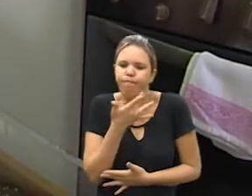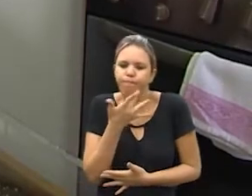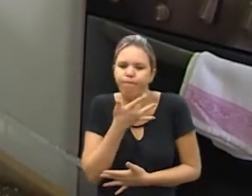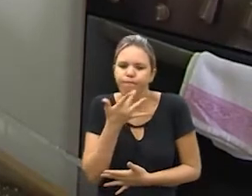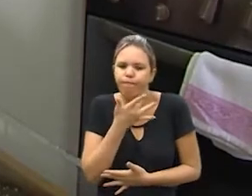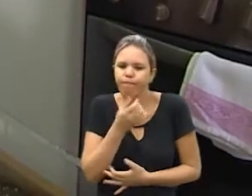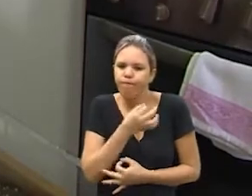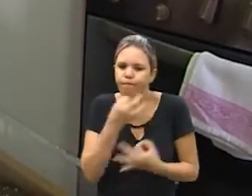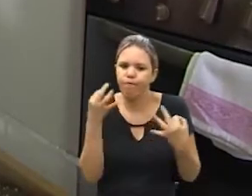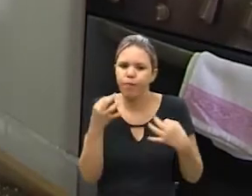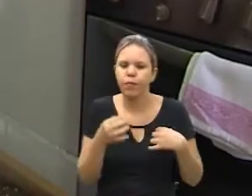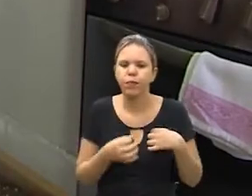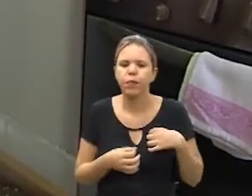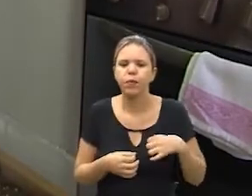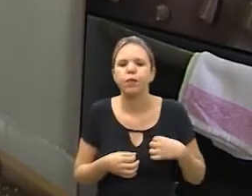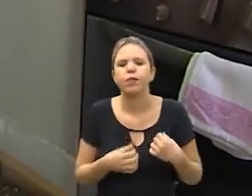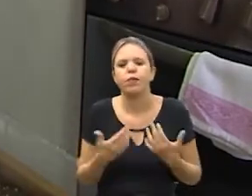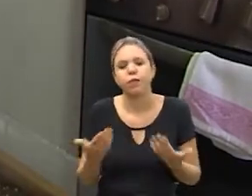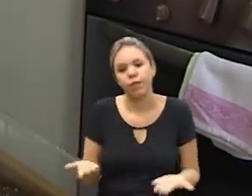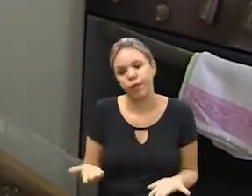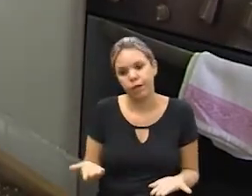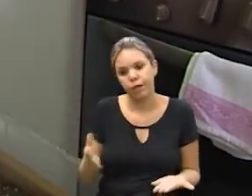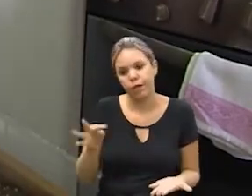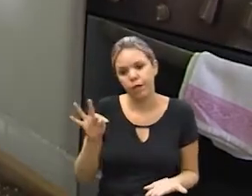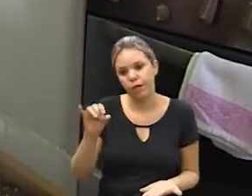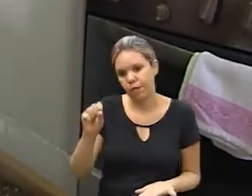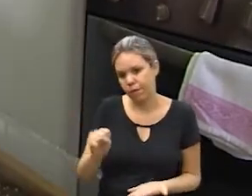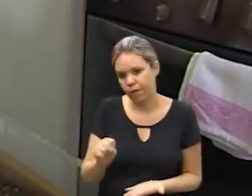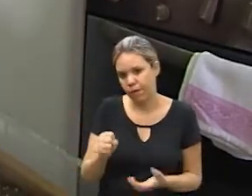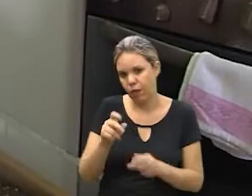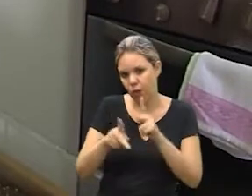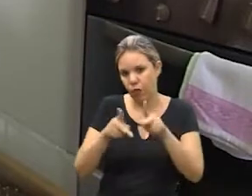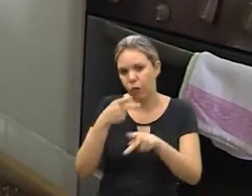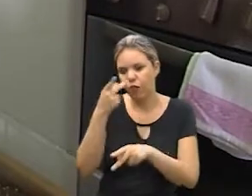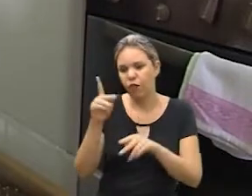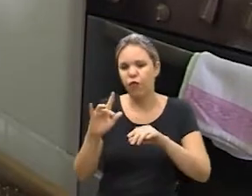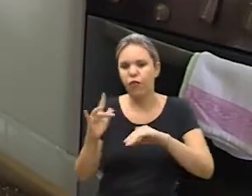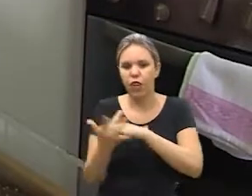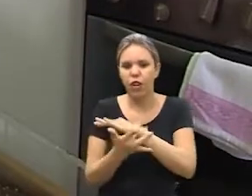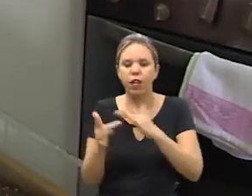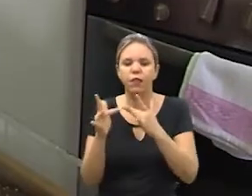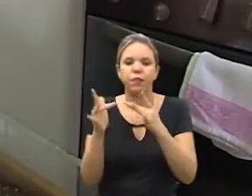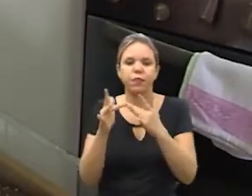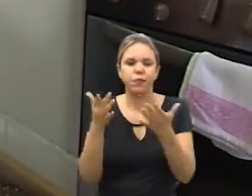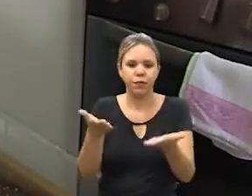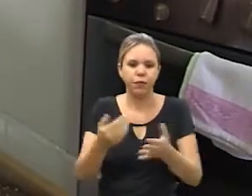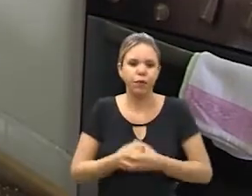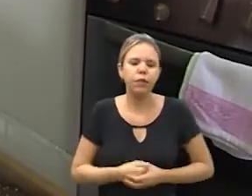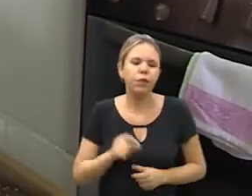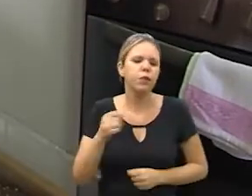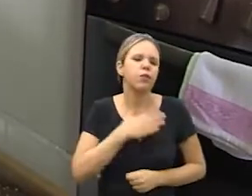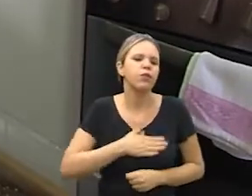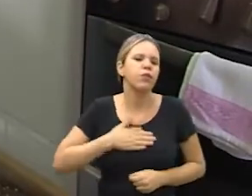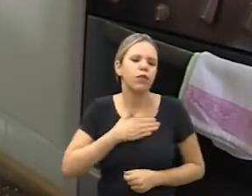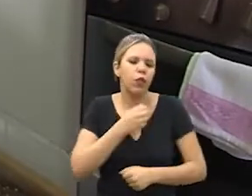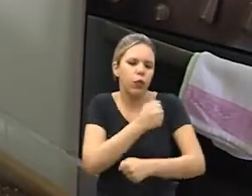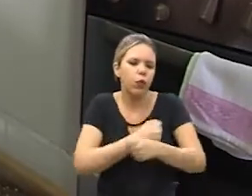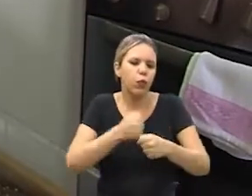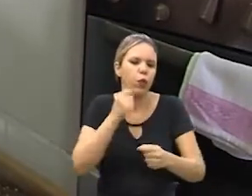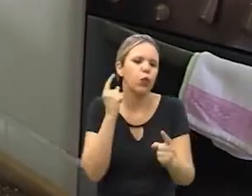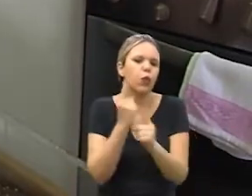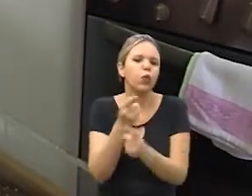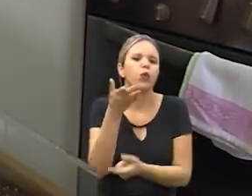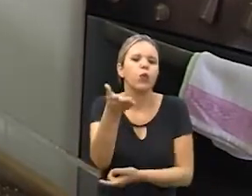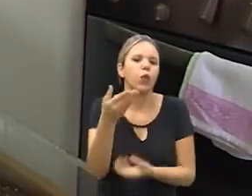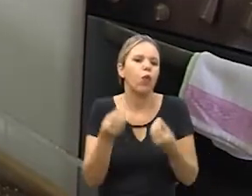não vale? Vale a pena. Vale a pena. Thaís, conta pro pessoal aí as suas redes de contatos, né? Quem gostou da receita, onde que